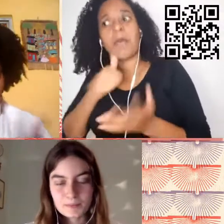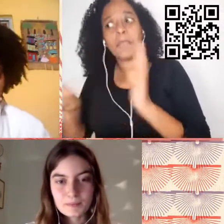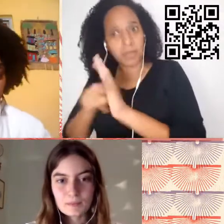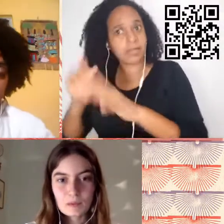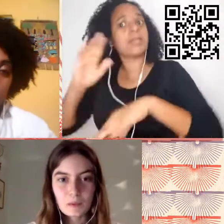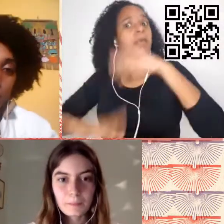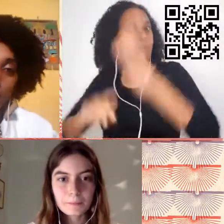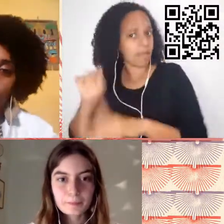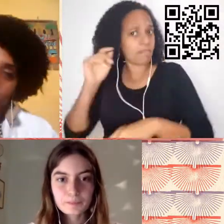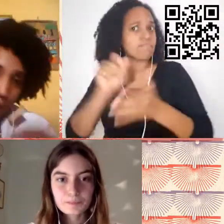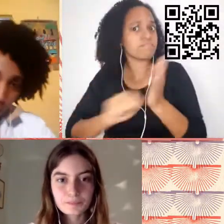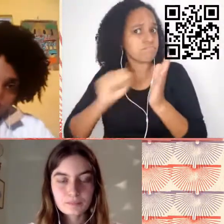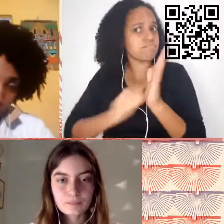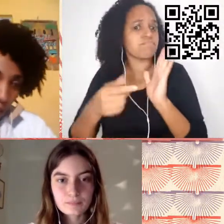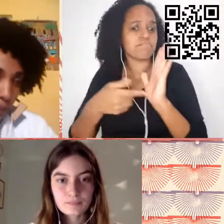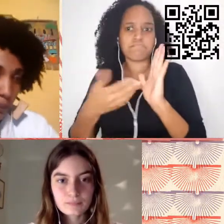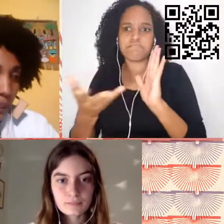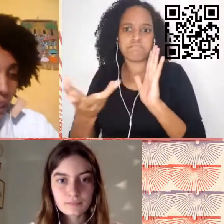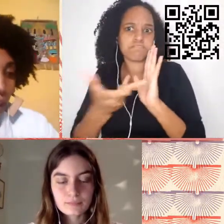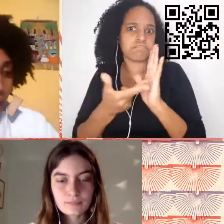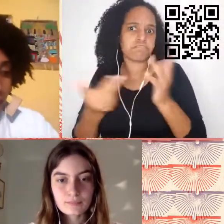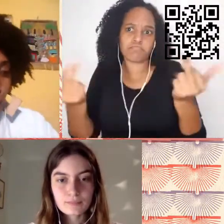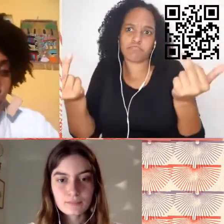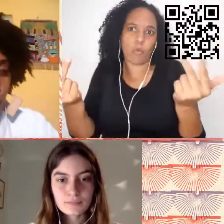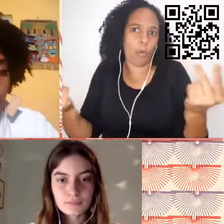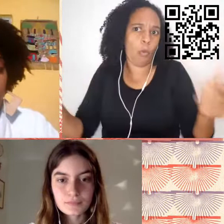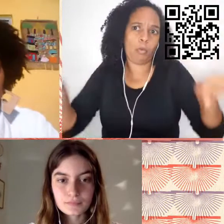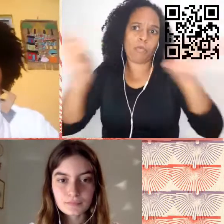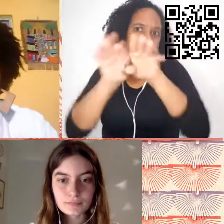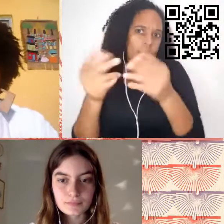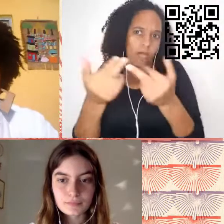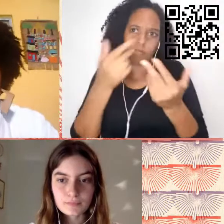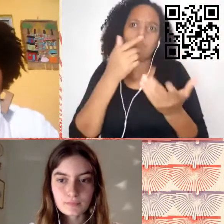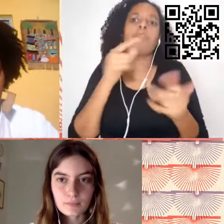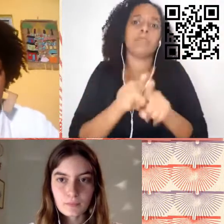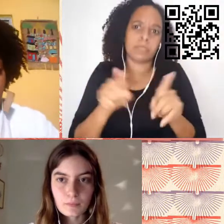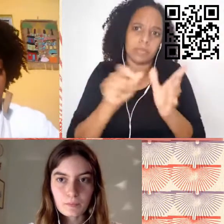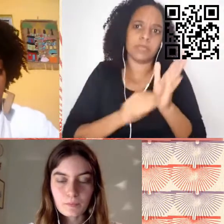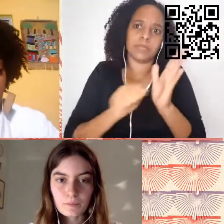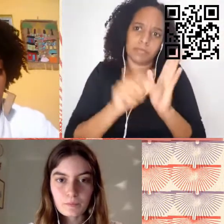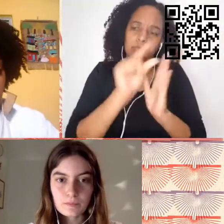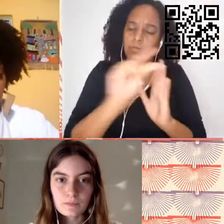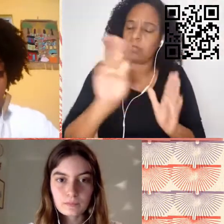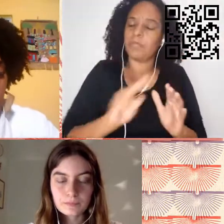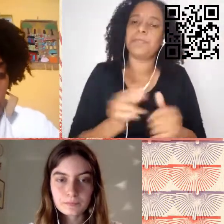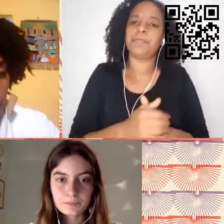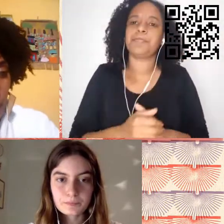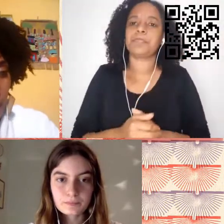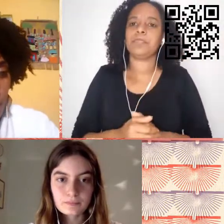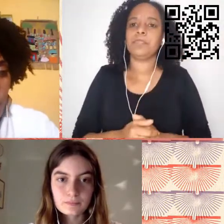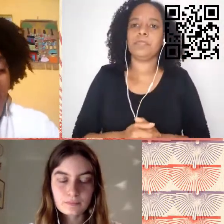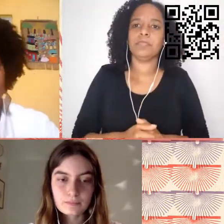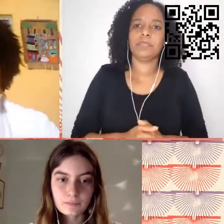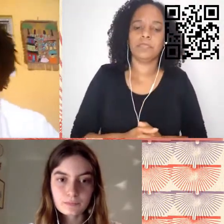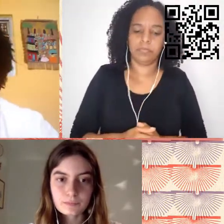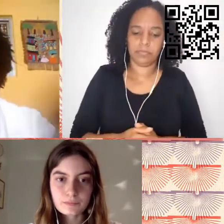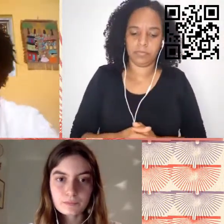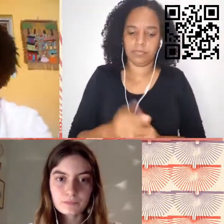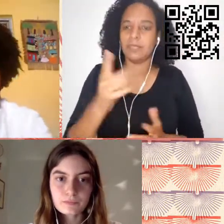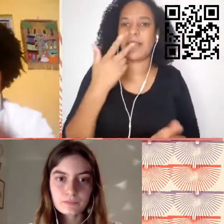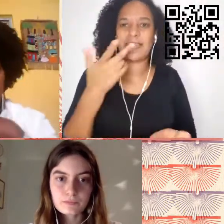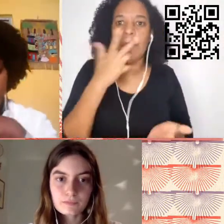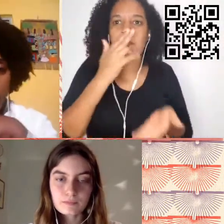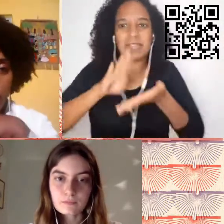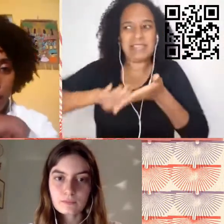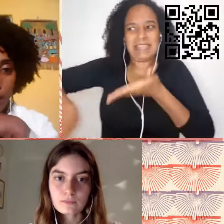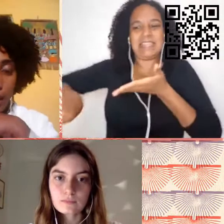elas produzem coisas tão quanto belíssimas desses outros escritores que foram citados. A gente tem essa coisa de marginalizar,